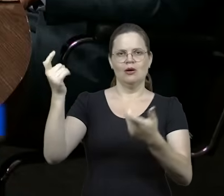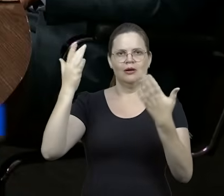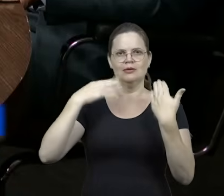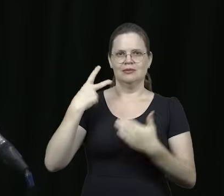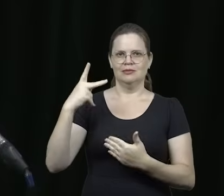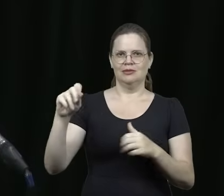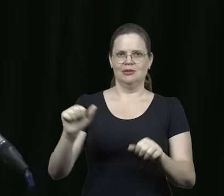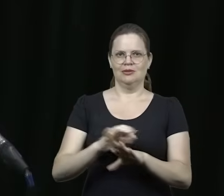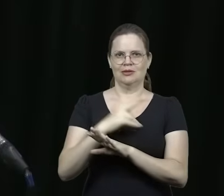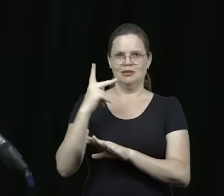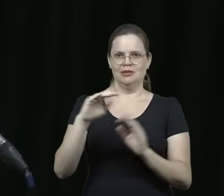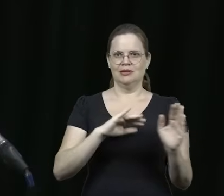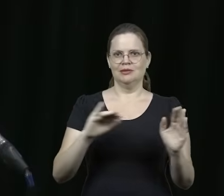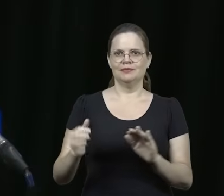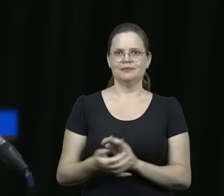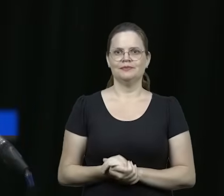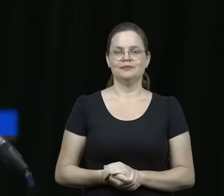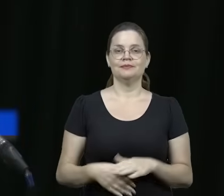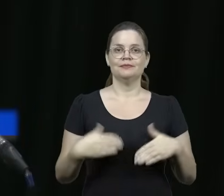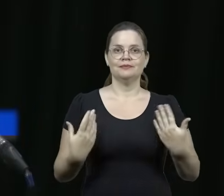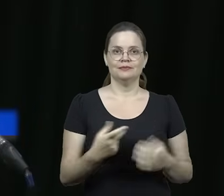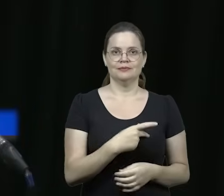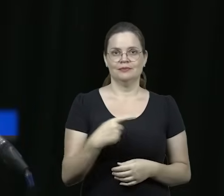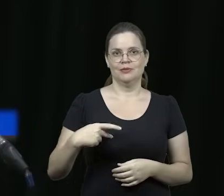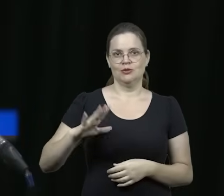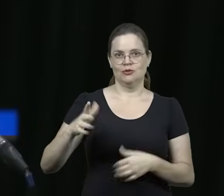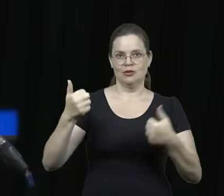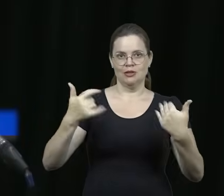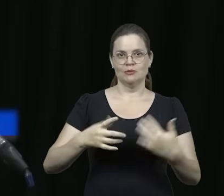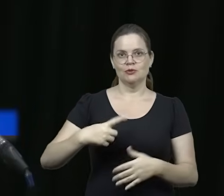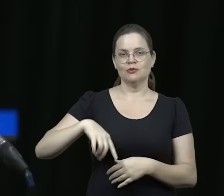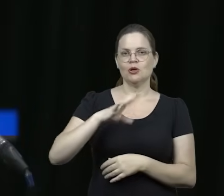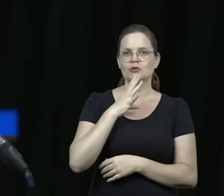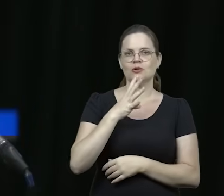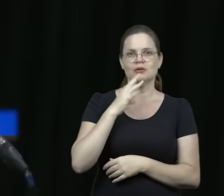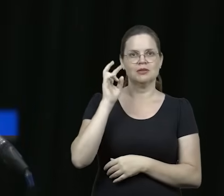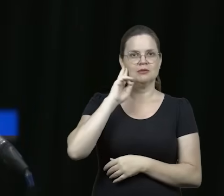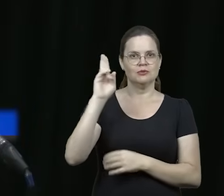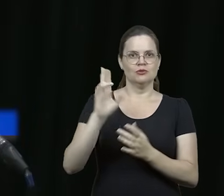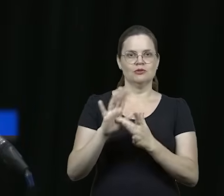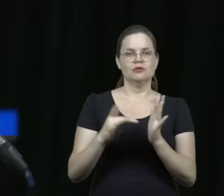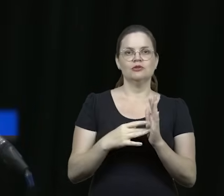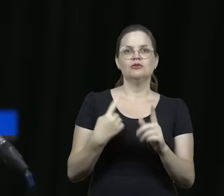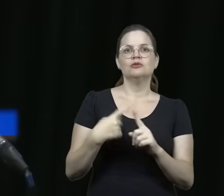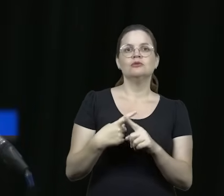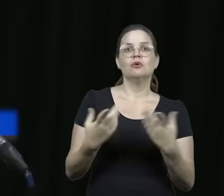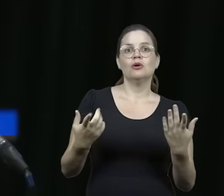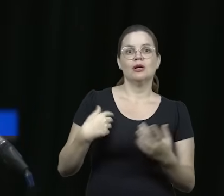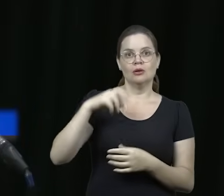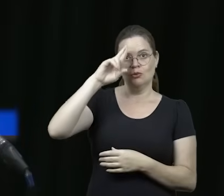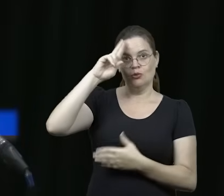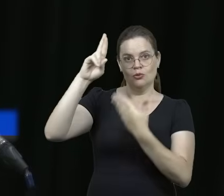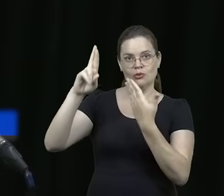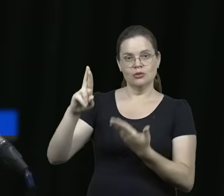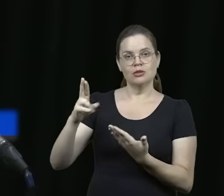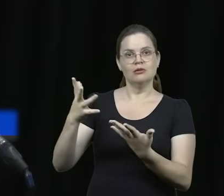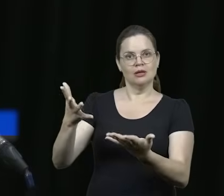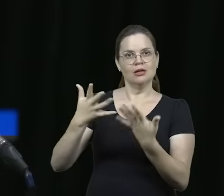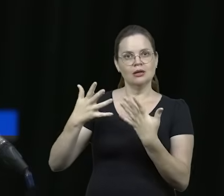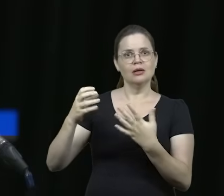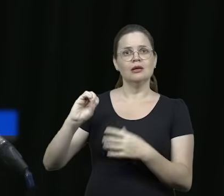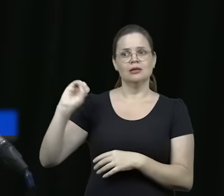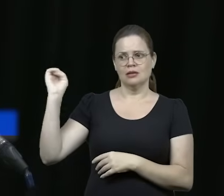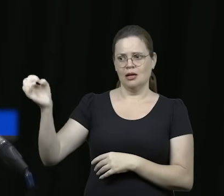Então, como o pastor Leonardo disse, não é? Nós só conhecemos o Senhor porque Ele quis se revelar a nós. Não é pelo nosso esforço, pelo